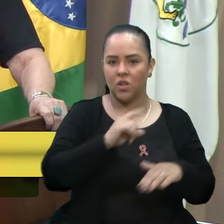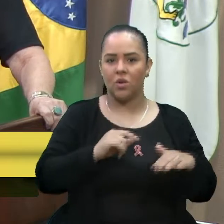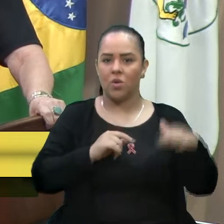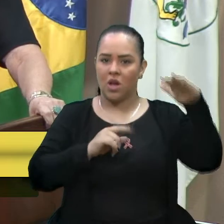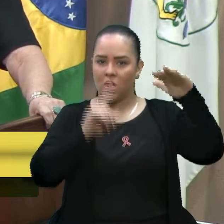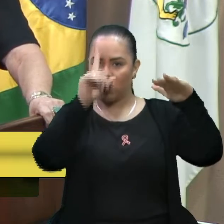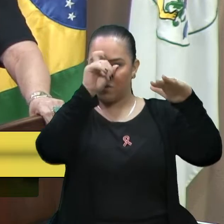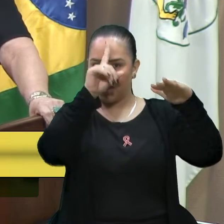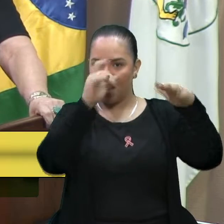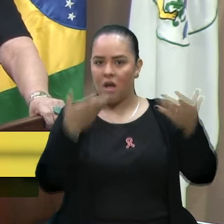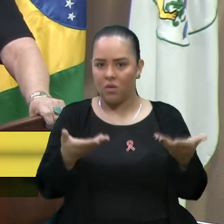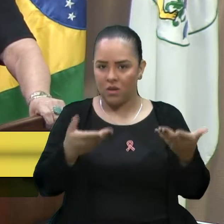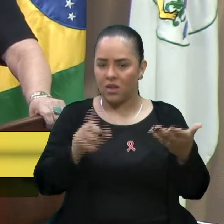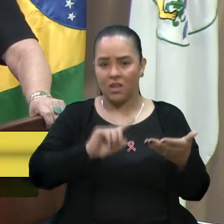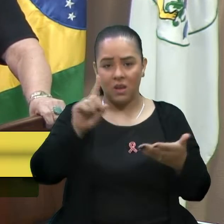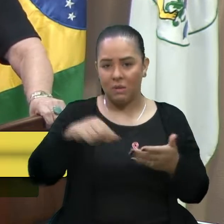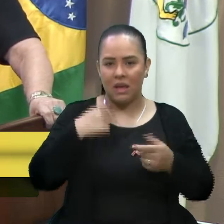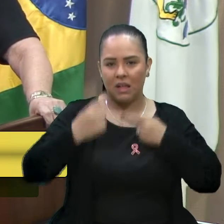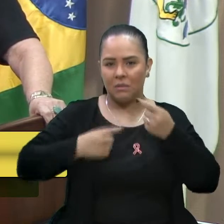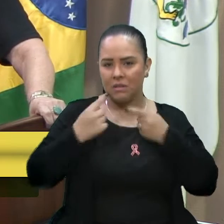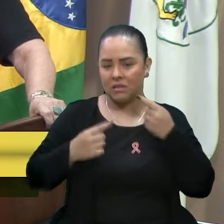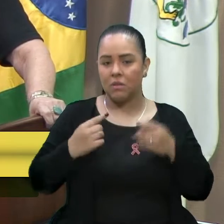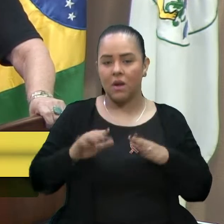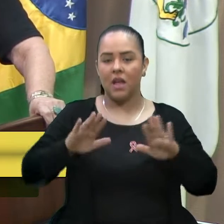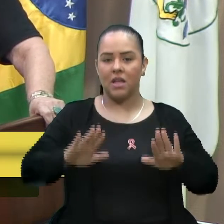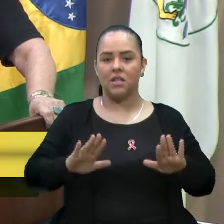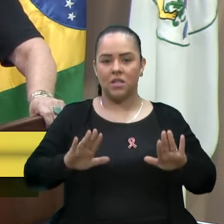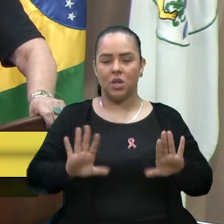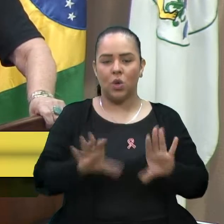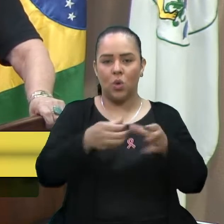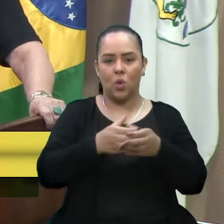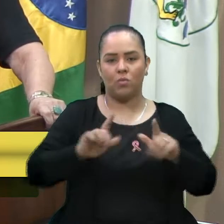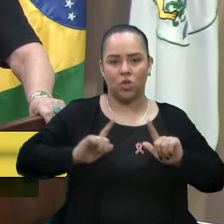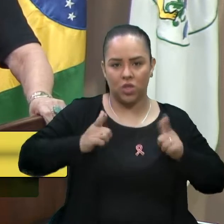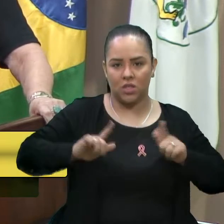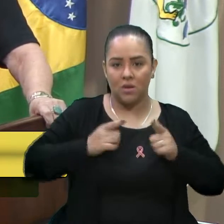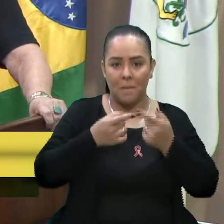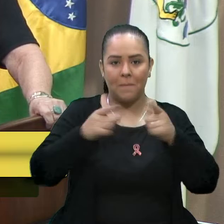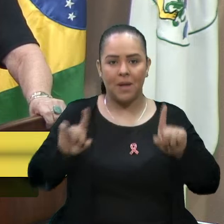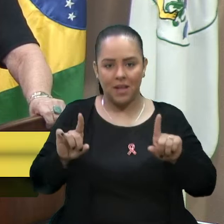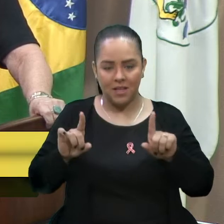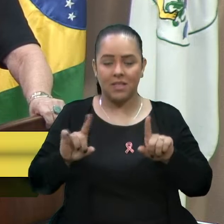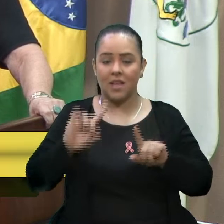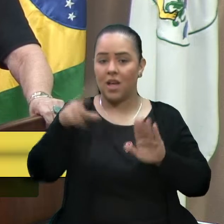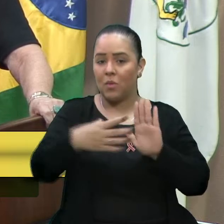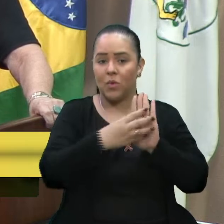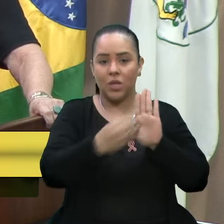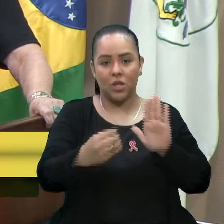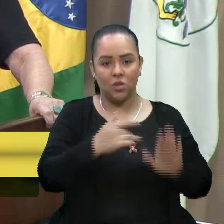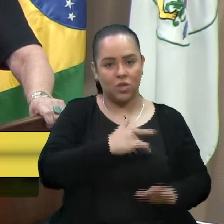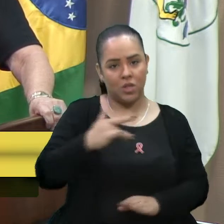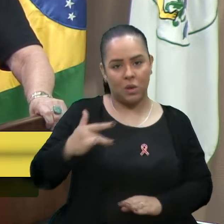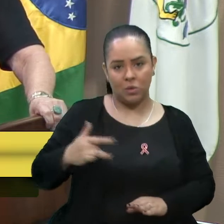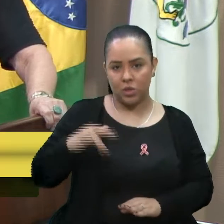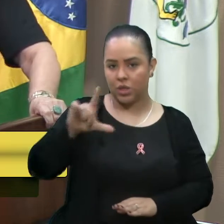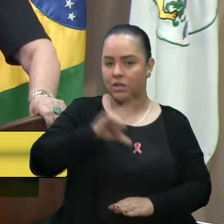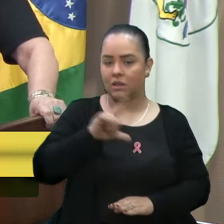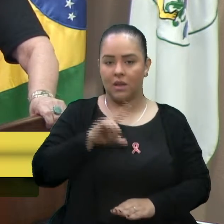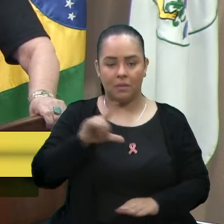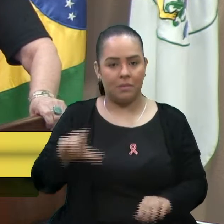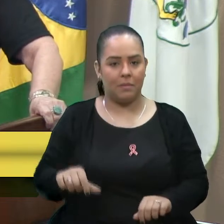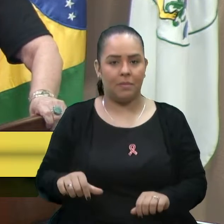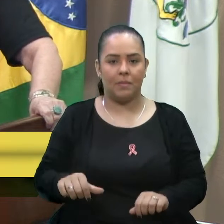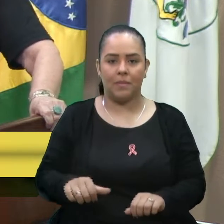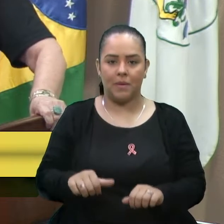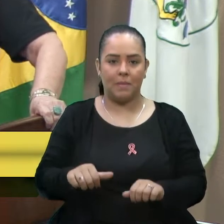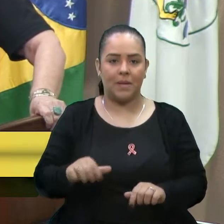E aí não é uma crítica a esta gestão, mas é um modelo de saúde pública que vigora no Brasil, onde ele remunera mal,